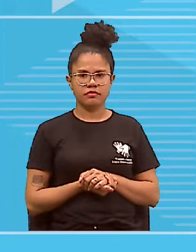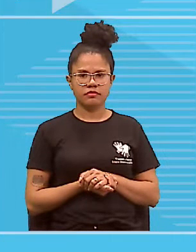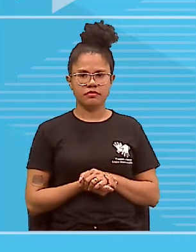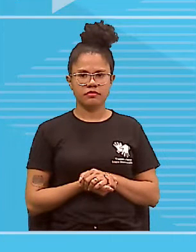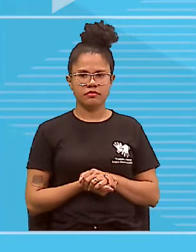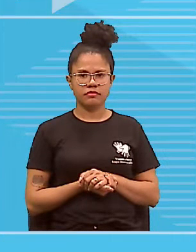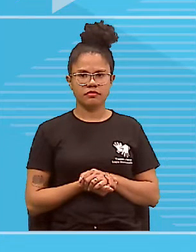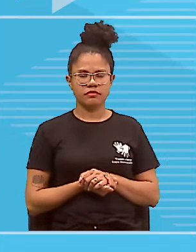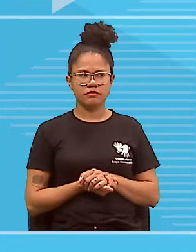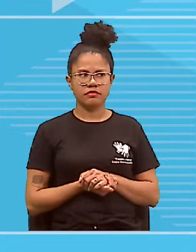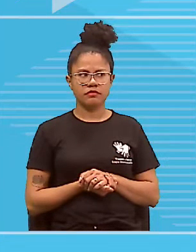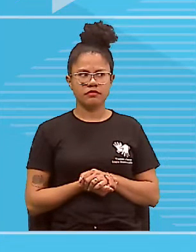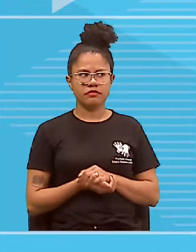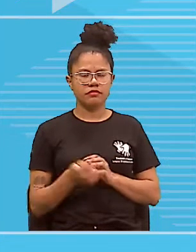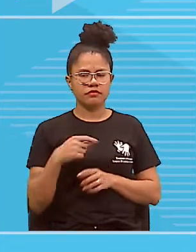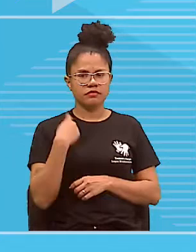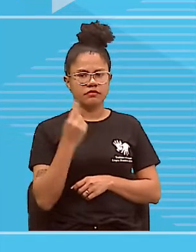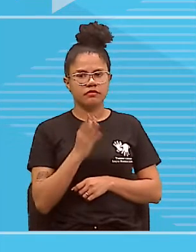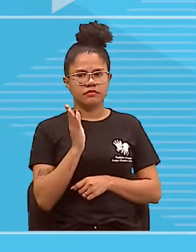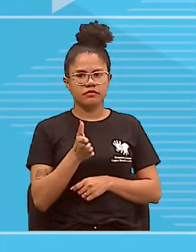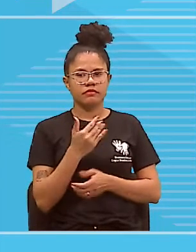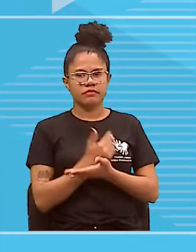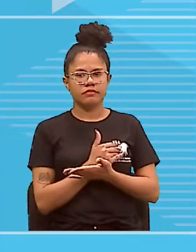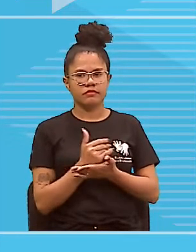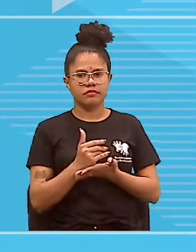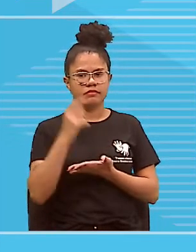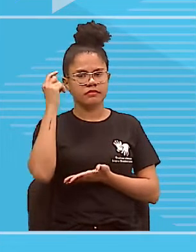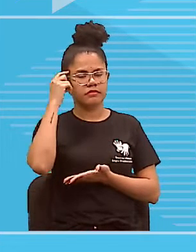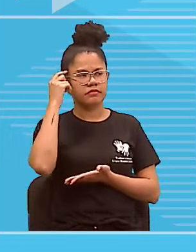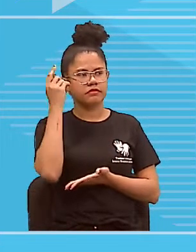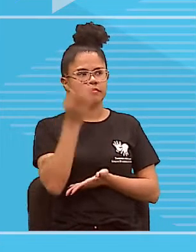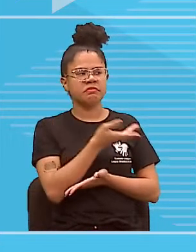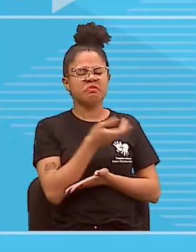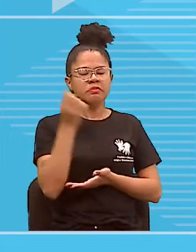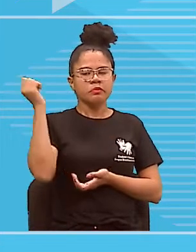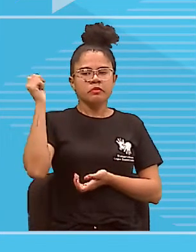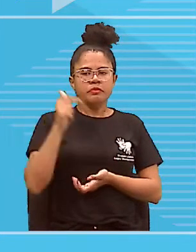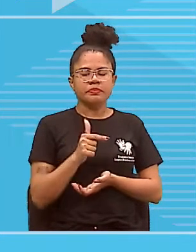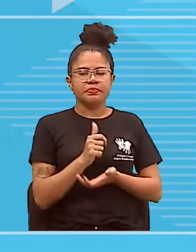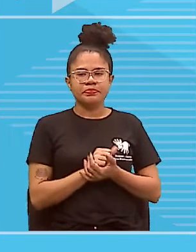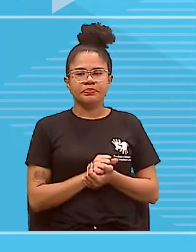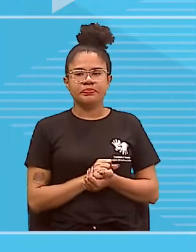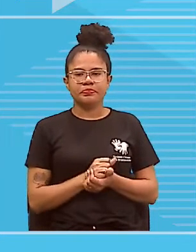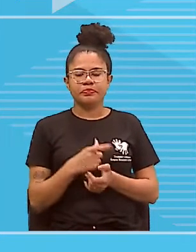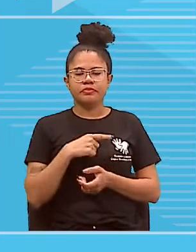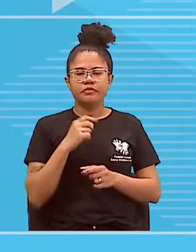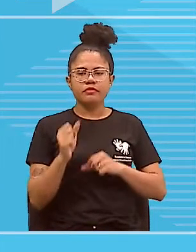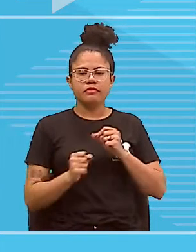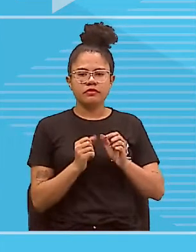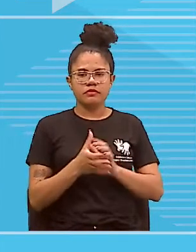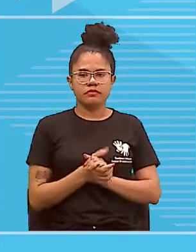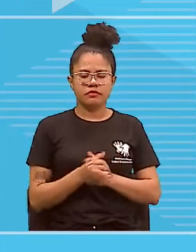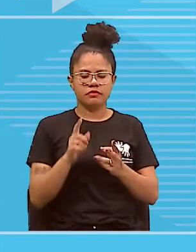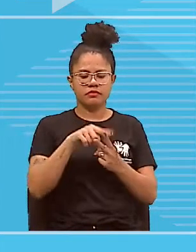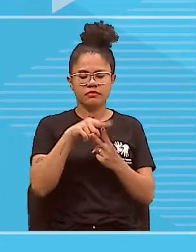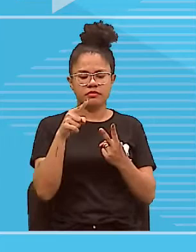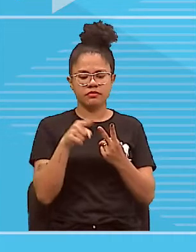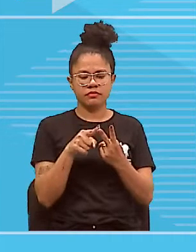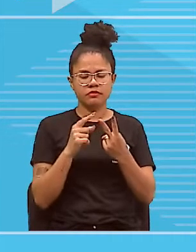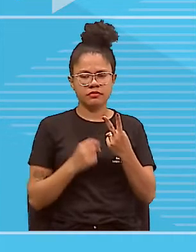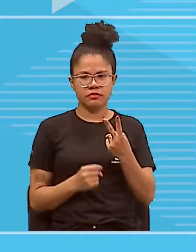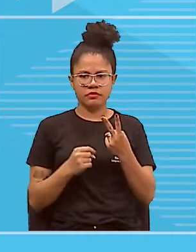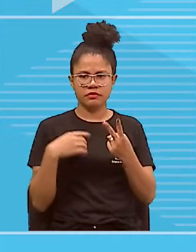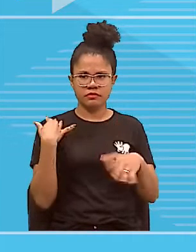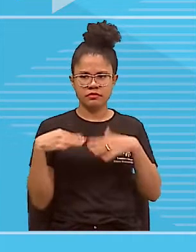então aqui a gente já vai dar início a ideia de que a luz ela tem uma dupla personalidade